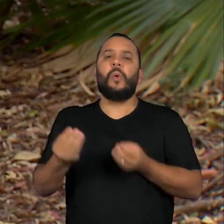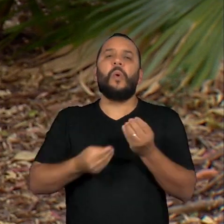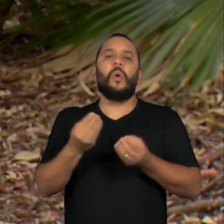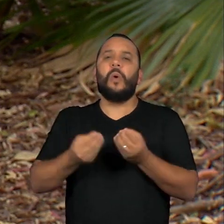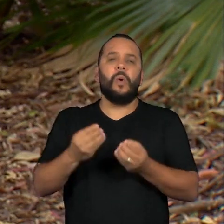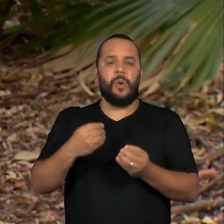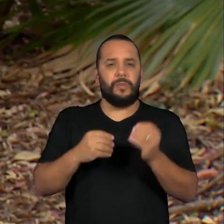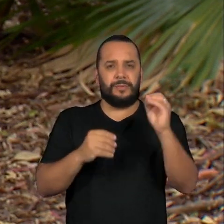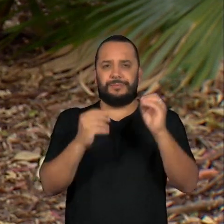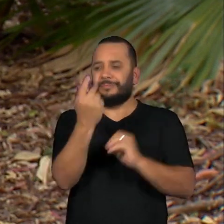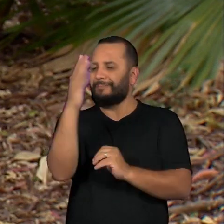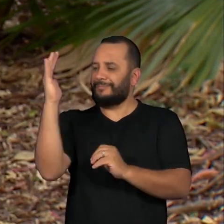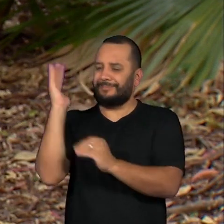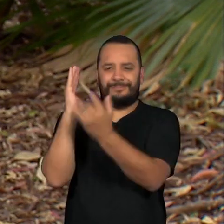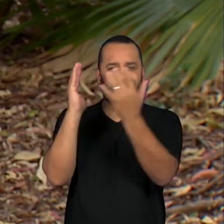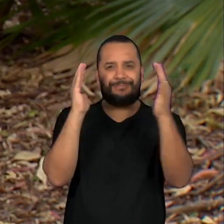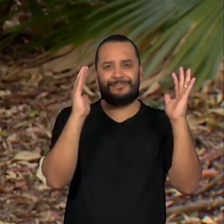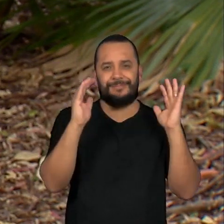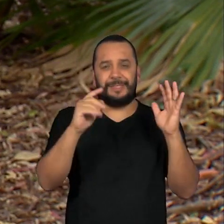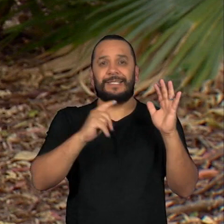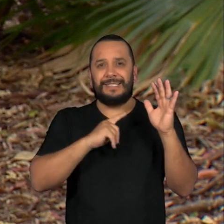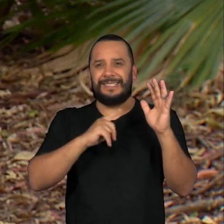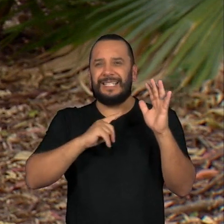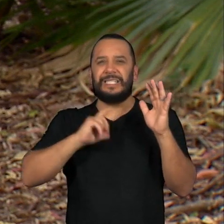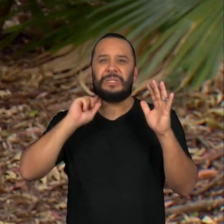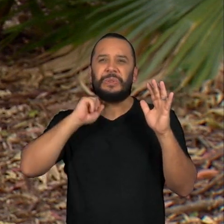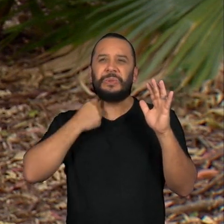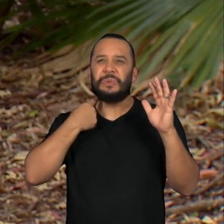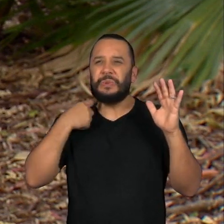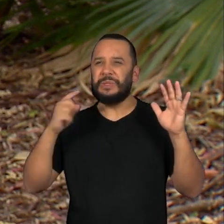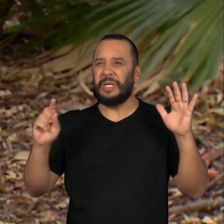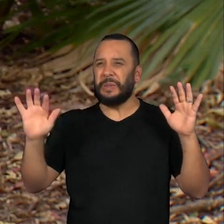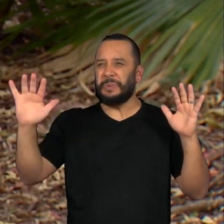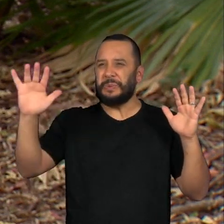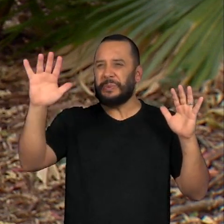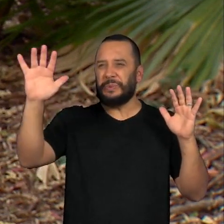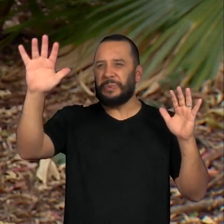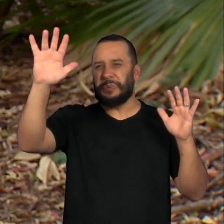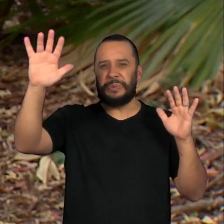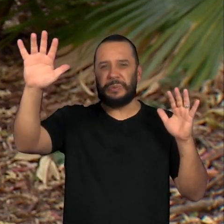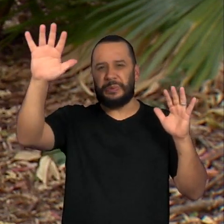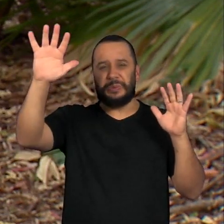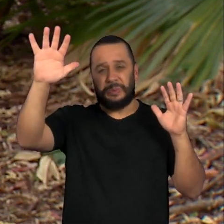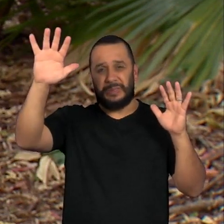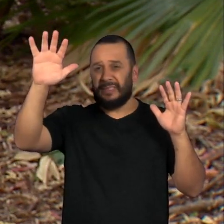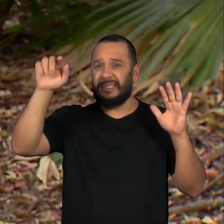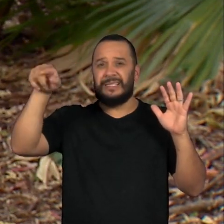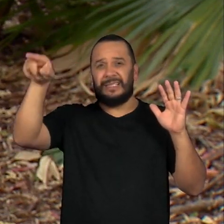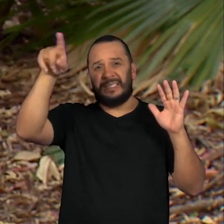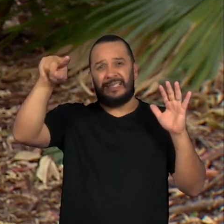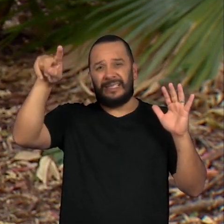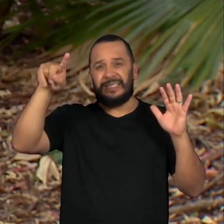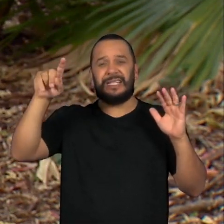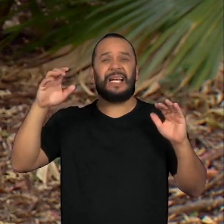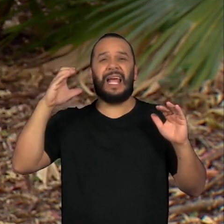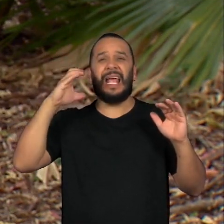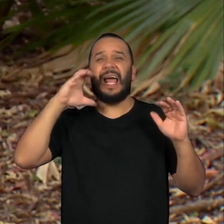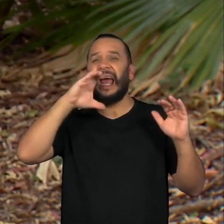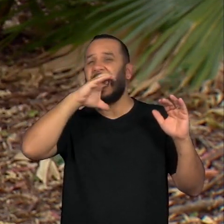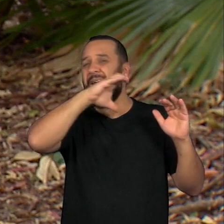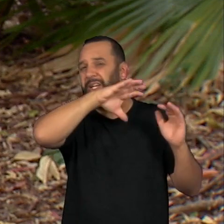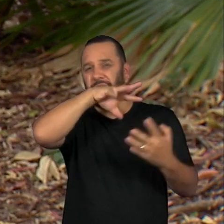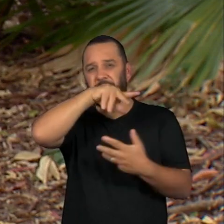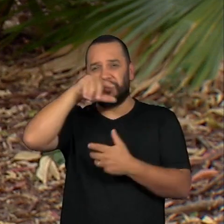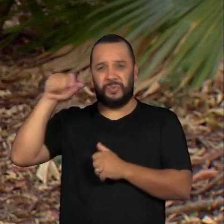funcionamento fascinantes. Gases poluentes lançados na atmosfera, que causam o aumento da temperatura média